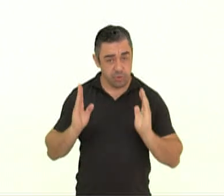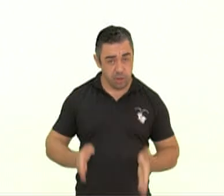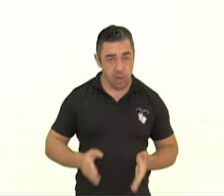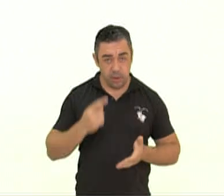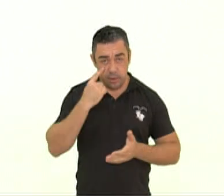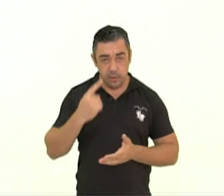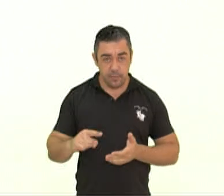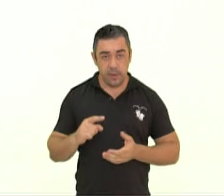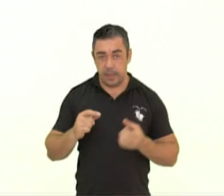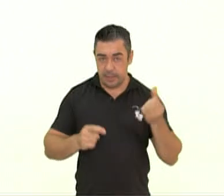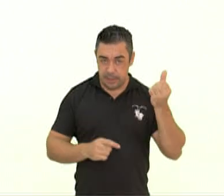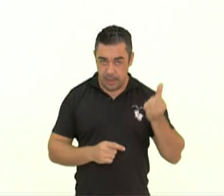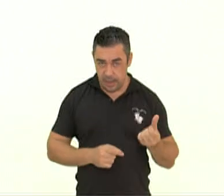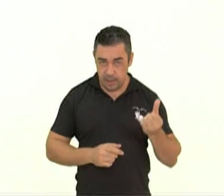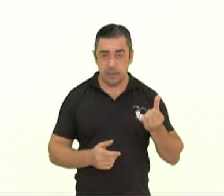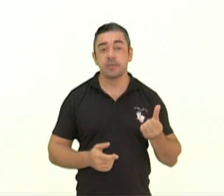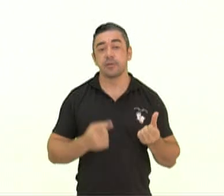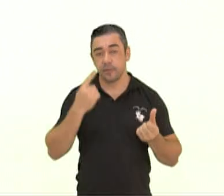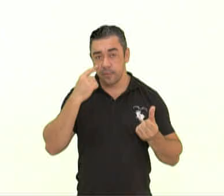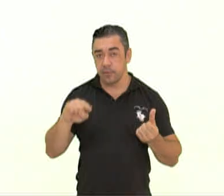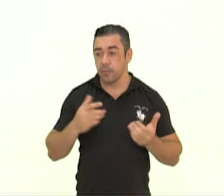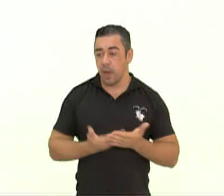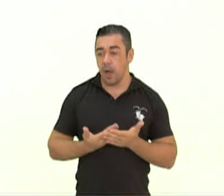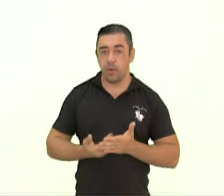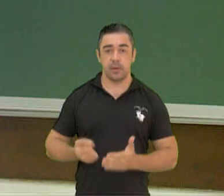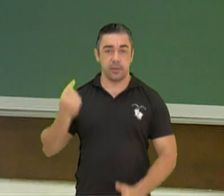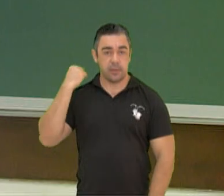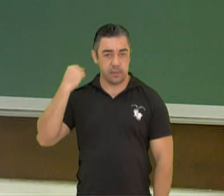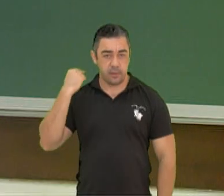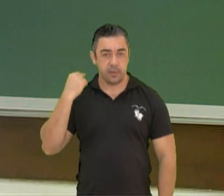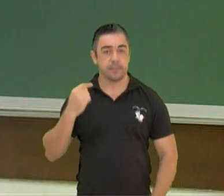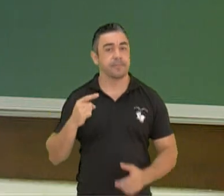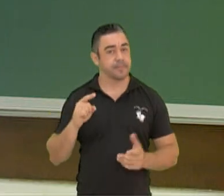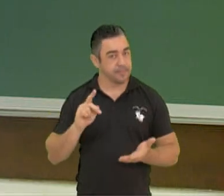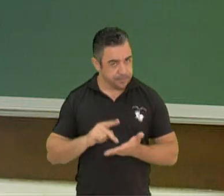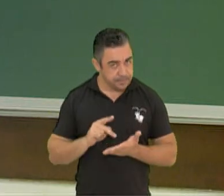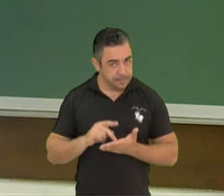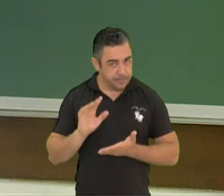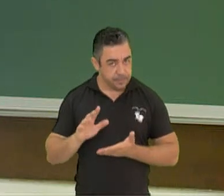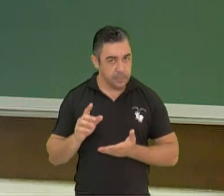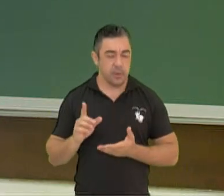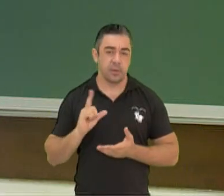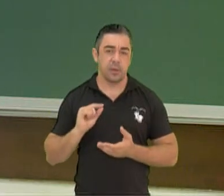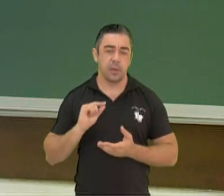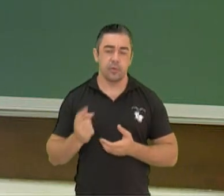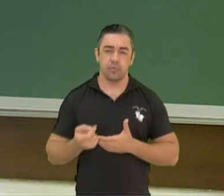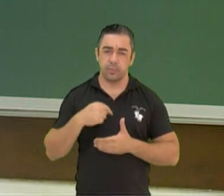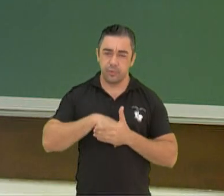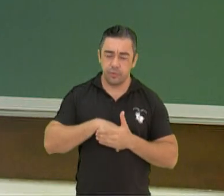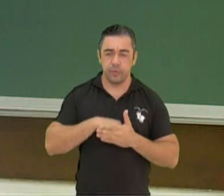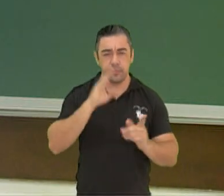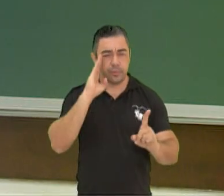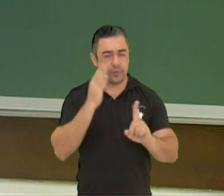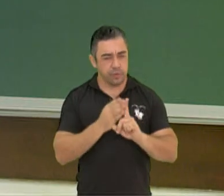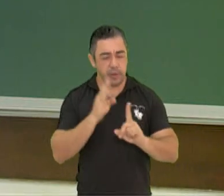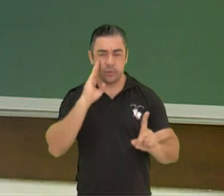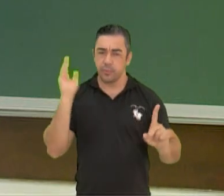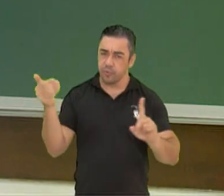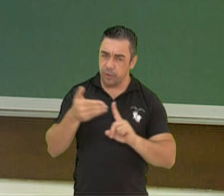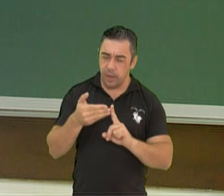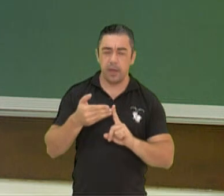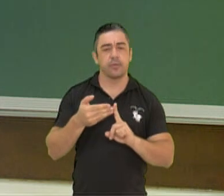as 6 em aulas anteriores, não é verdade? Então, subjetiva, objetiva direta, objetiva